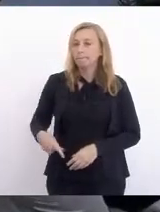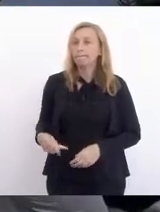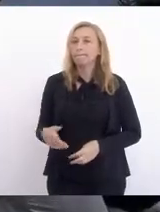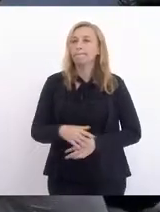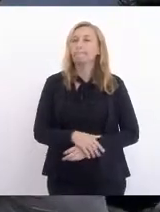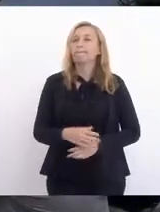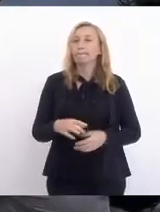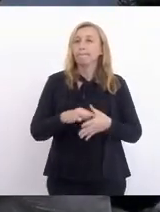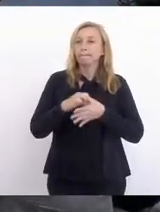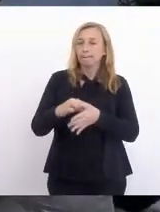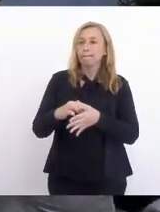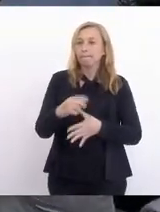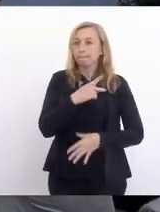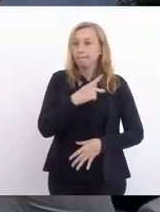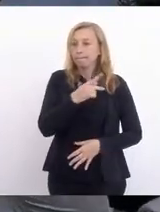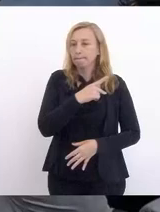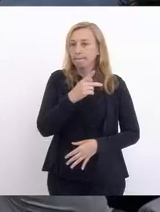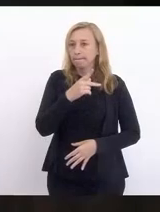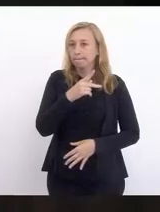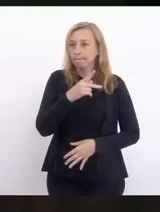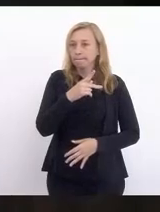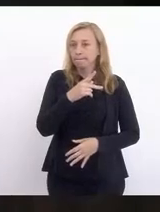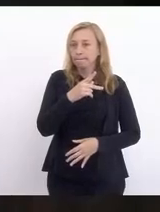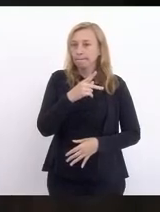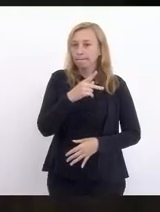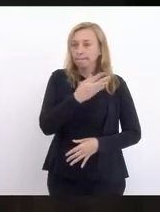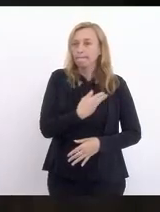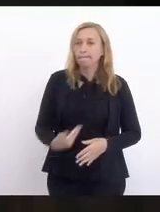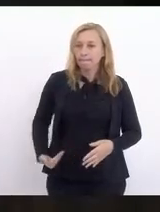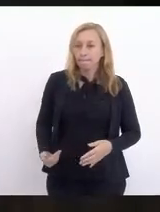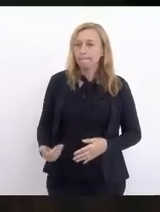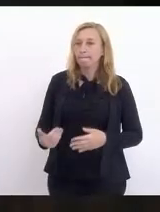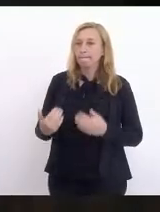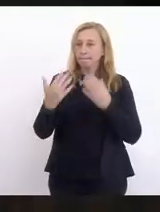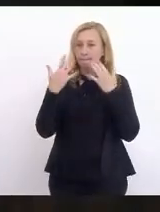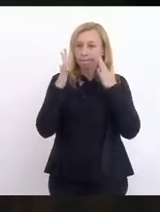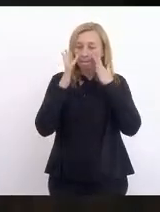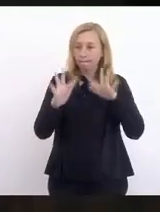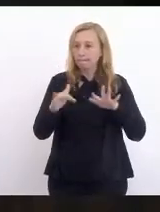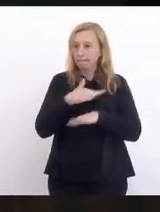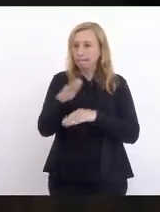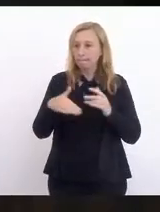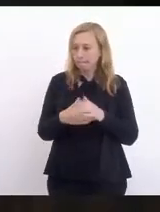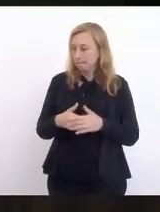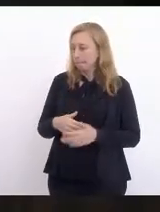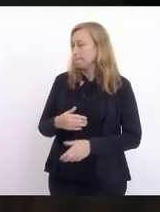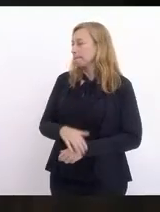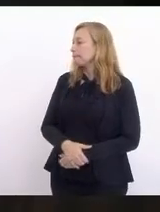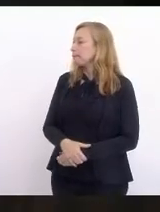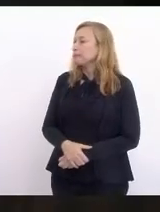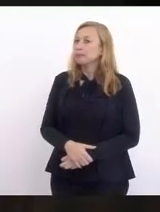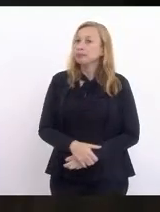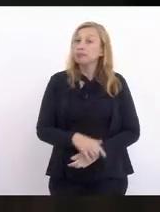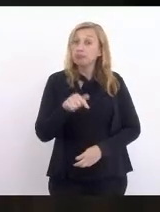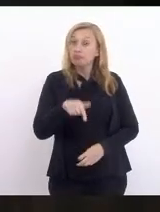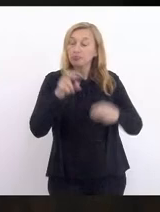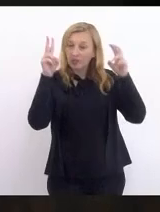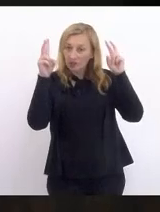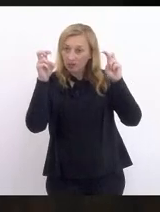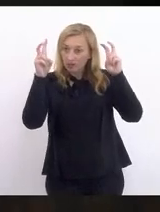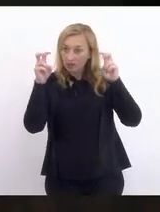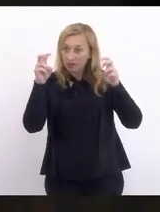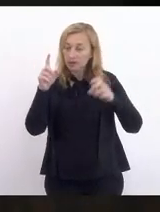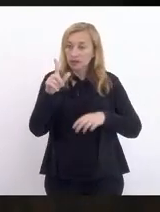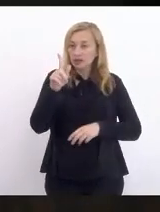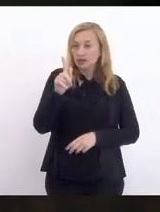quero saber aqui o líder do governo que ela atenção de todas e todos aqui porque essa questão